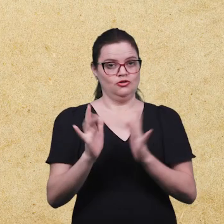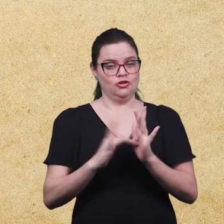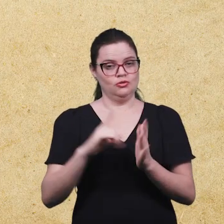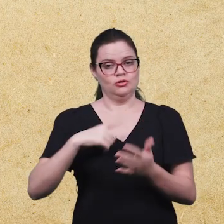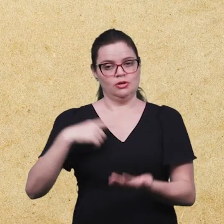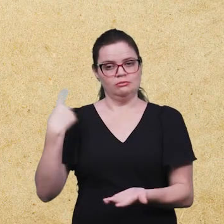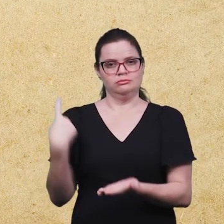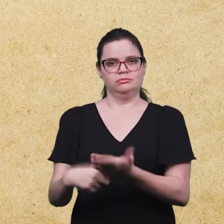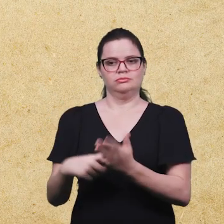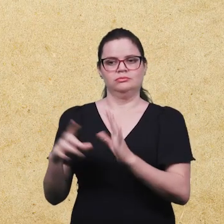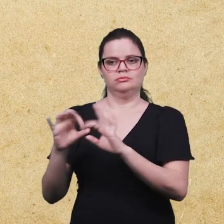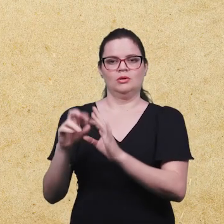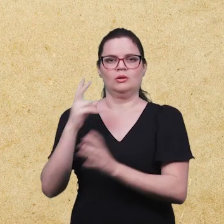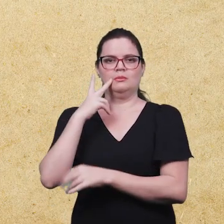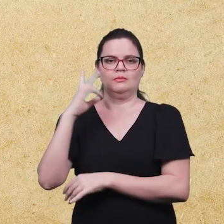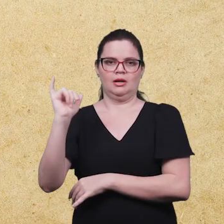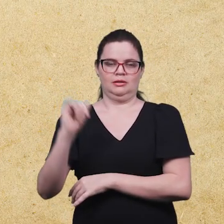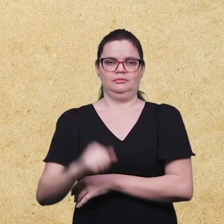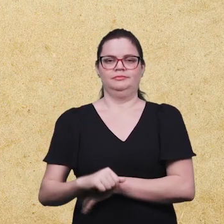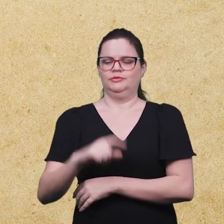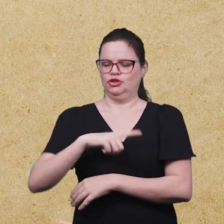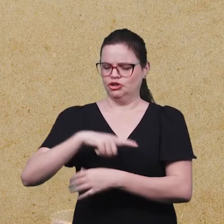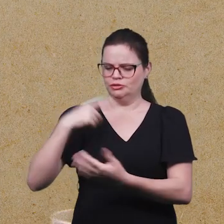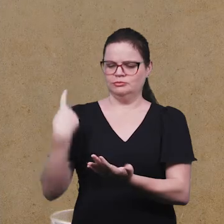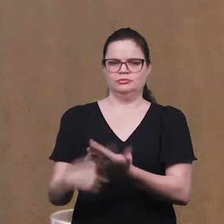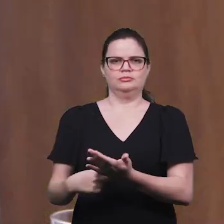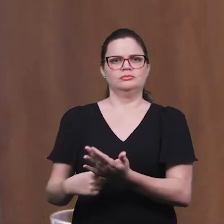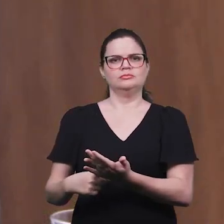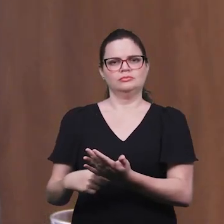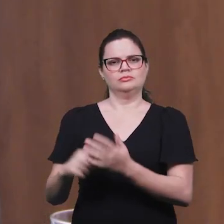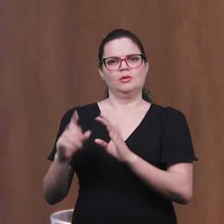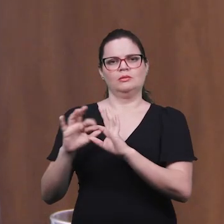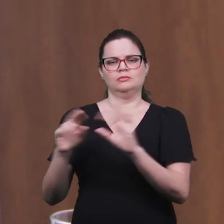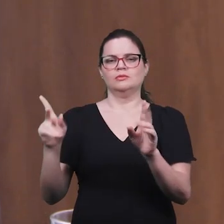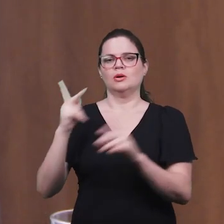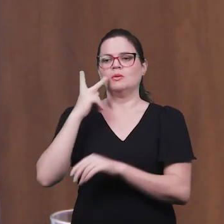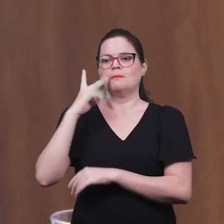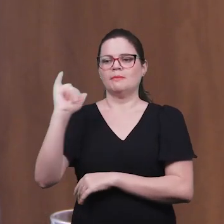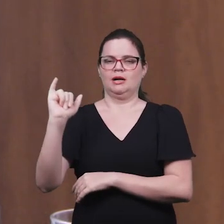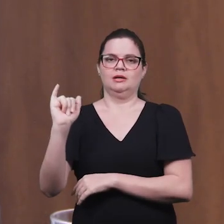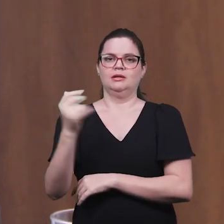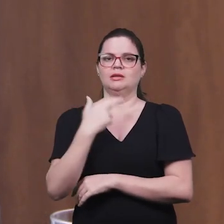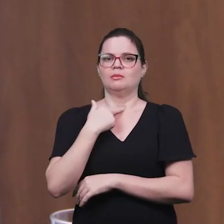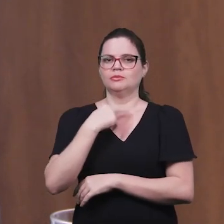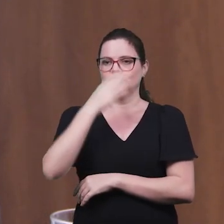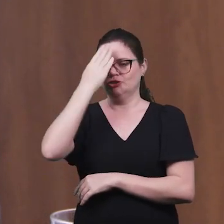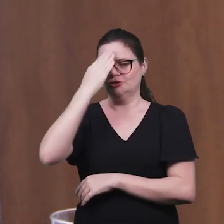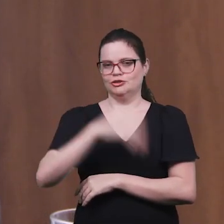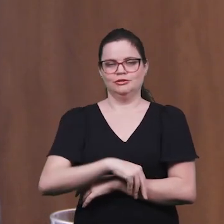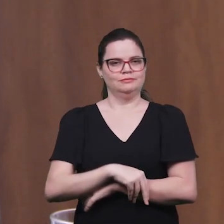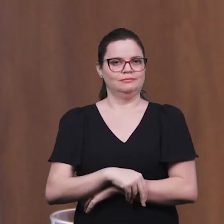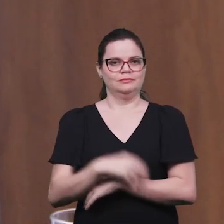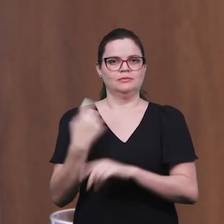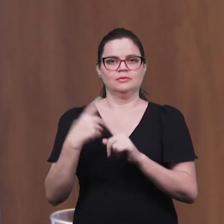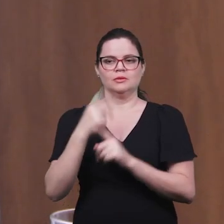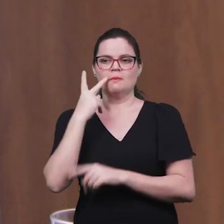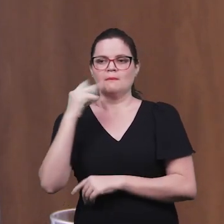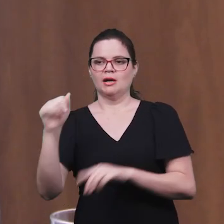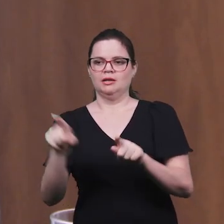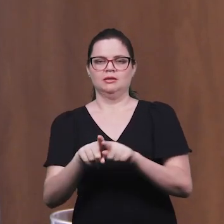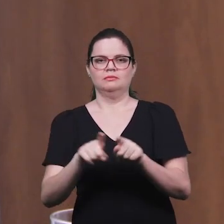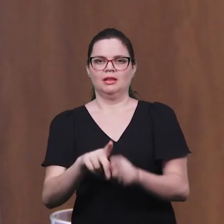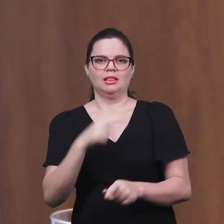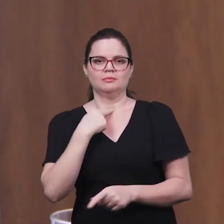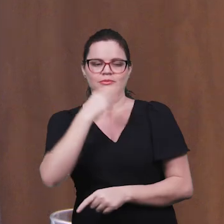com o Pai. E nesse pacto, ele não podia voltar atrás. E o Pai também